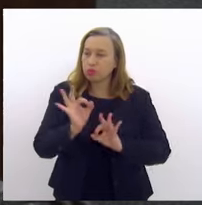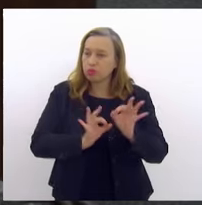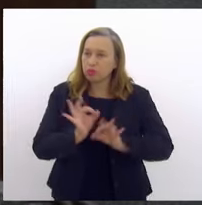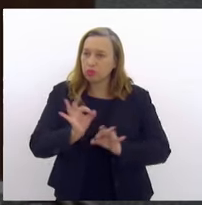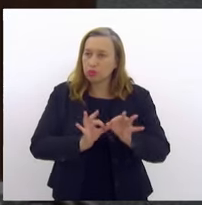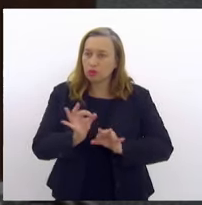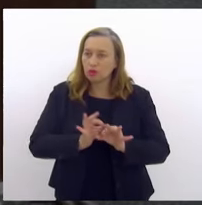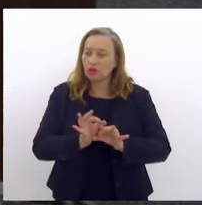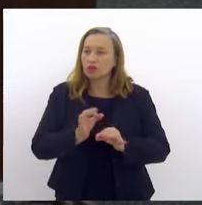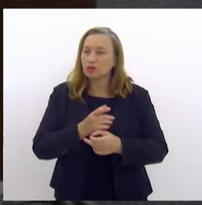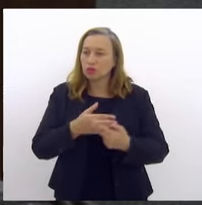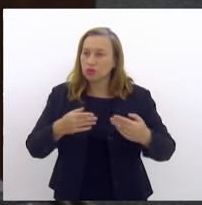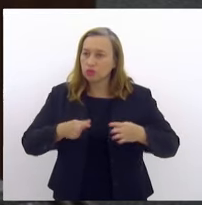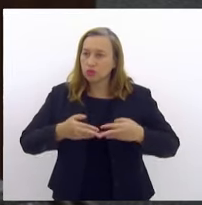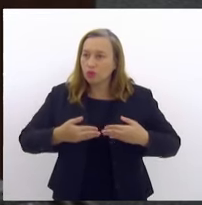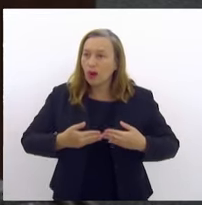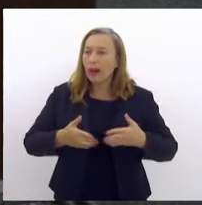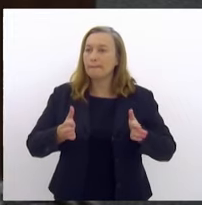gerou